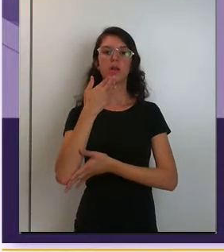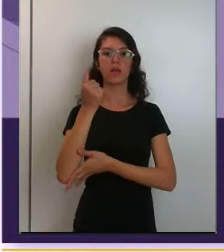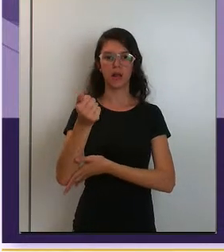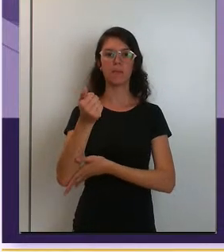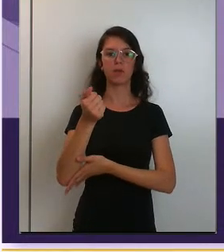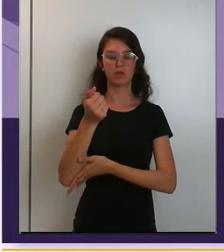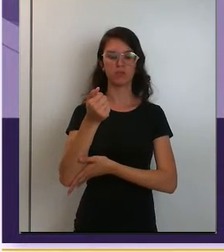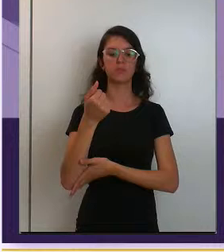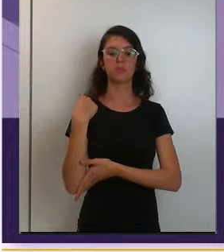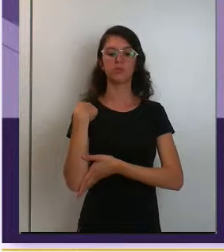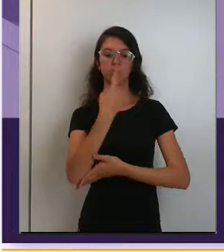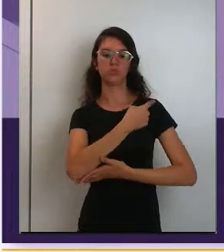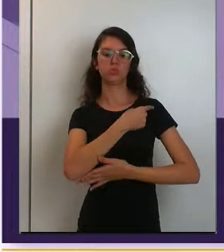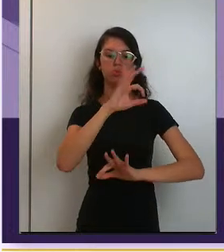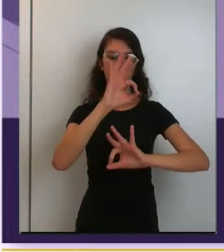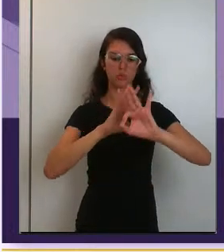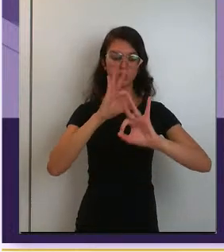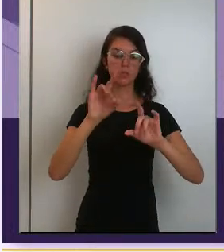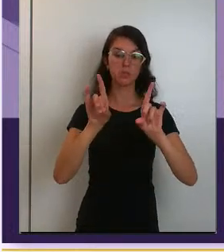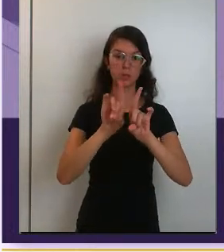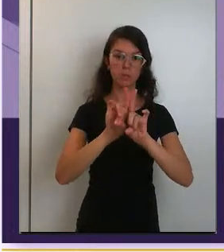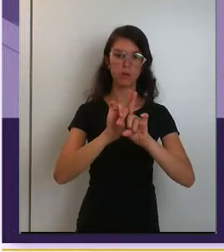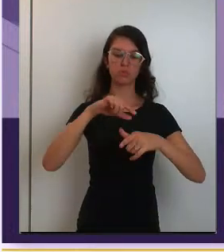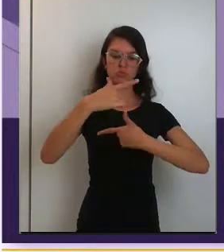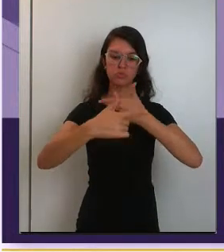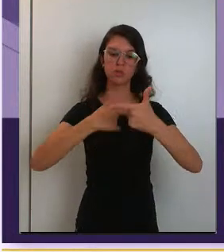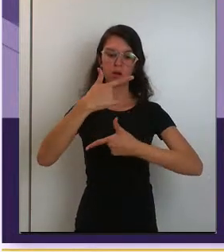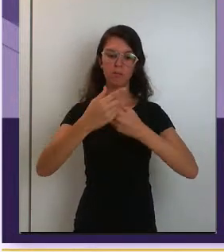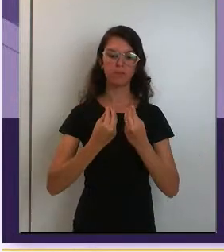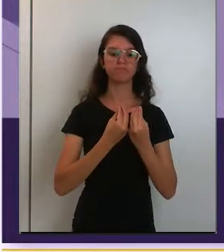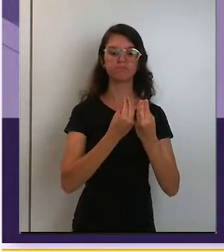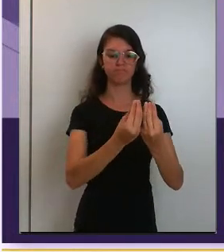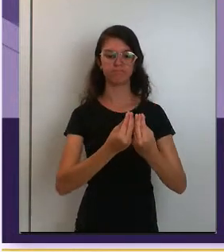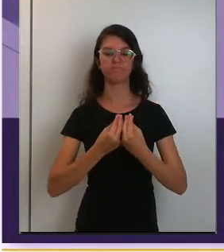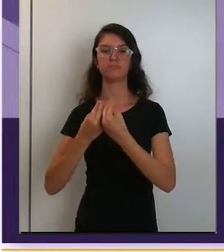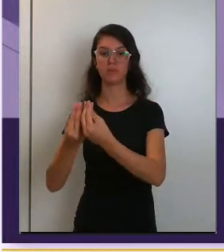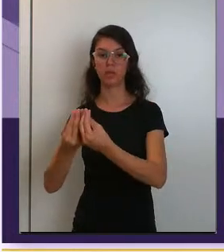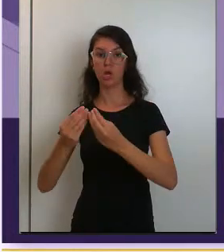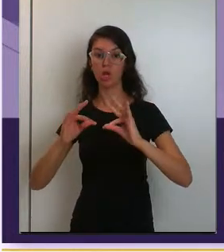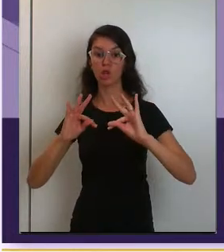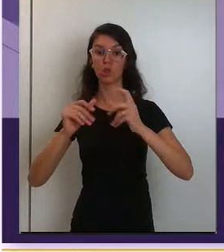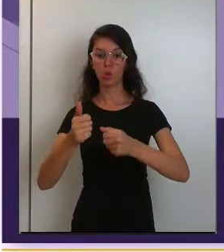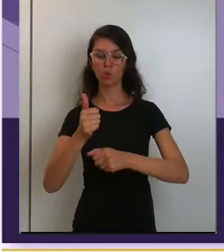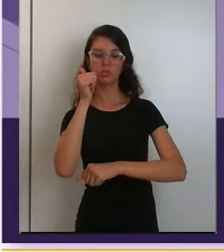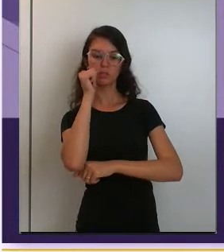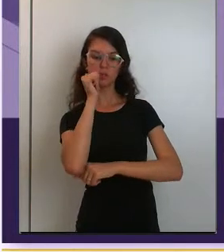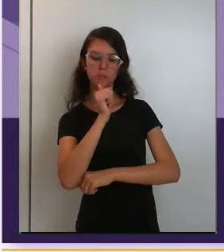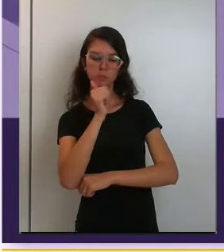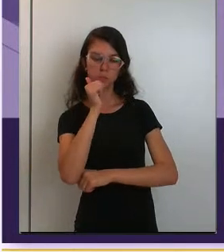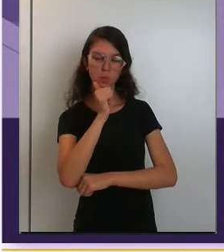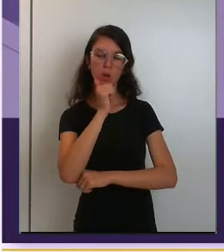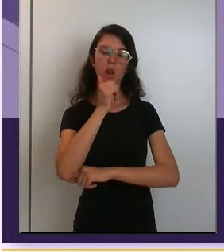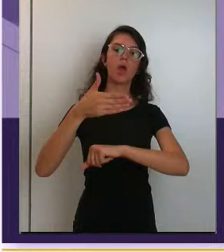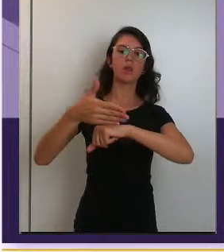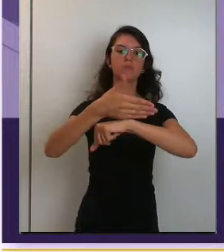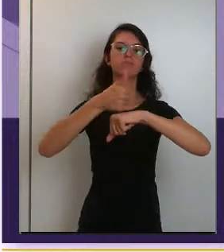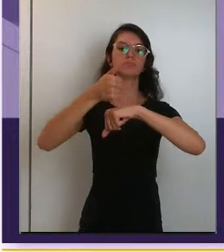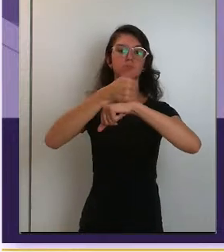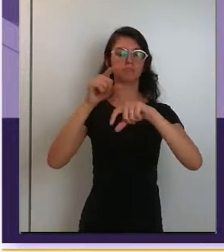nosso ordenamento e dos serviços que são oferecidos a todas essas trabalhadoras e